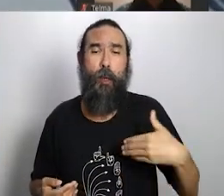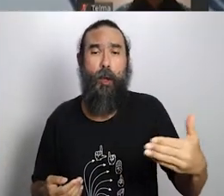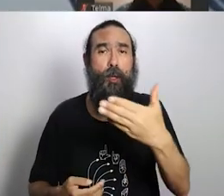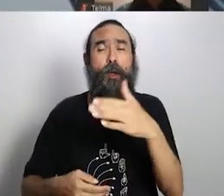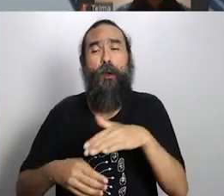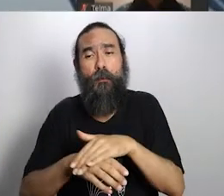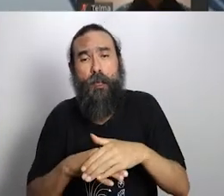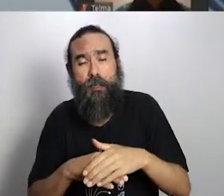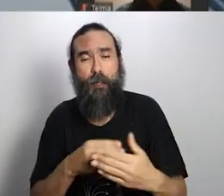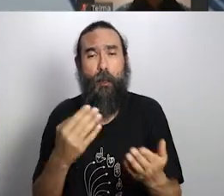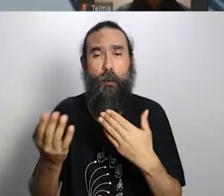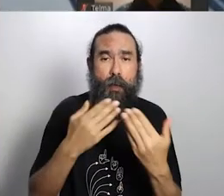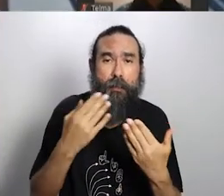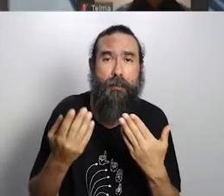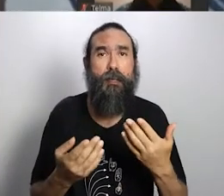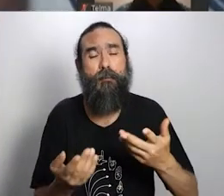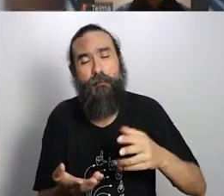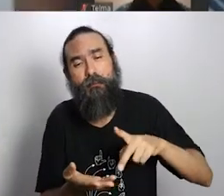assim.